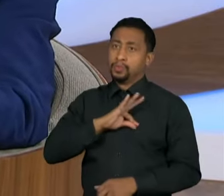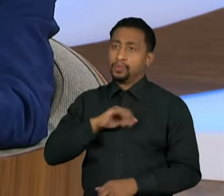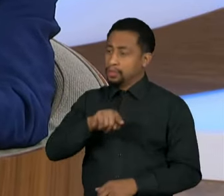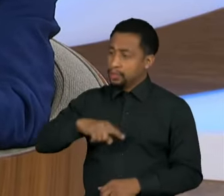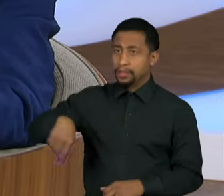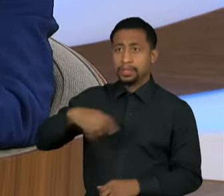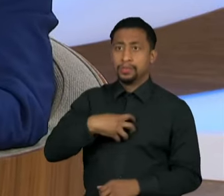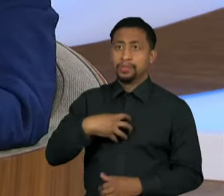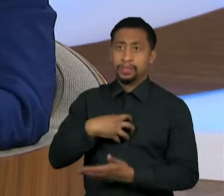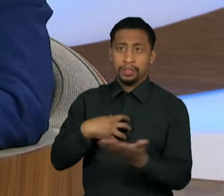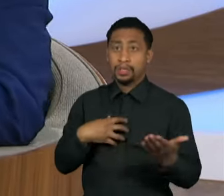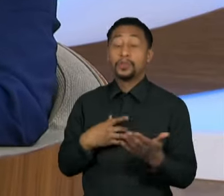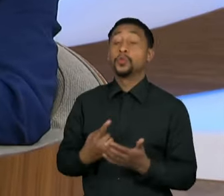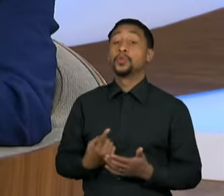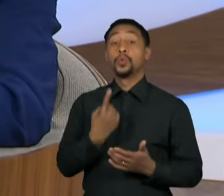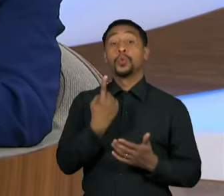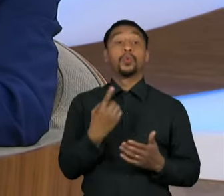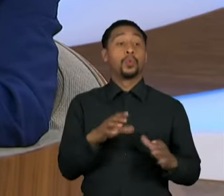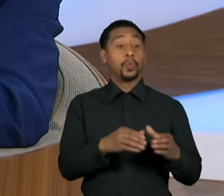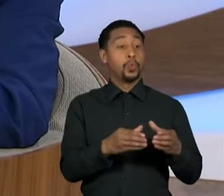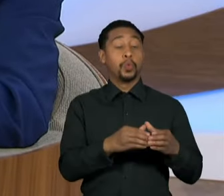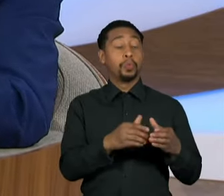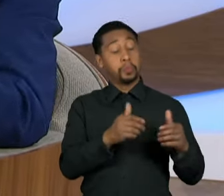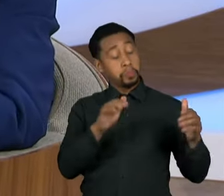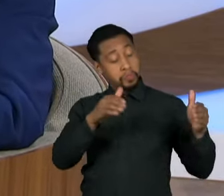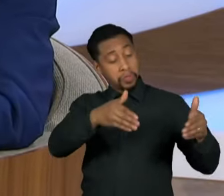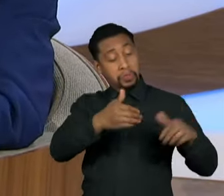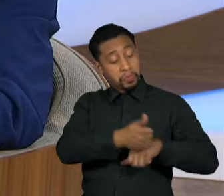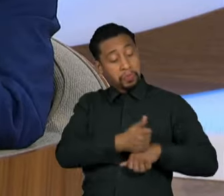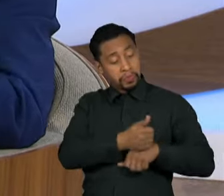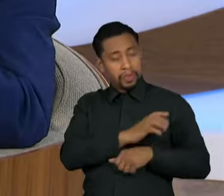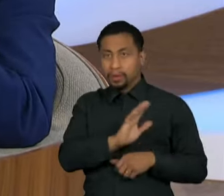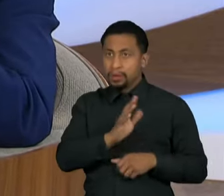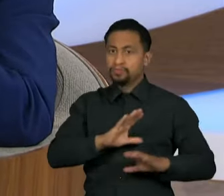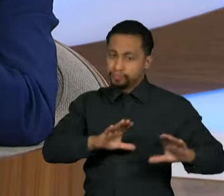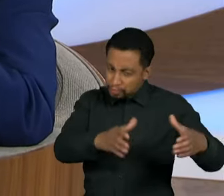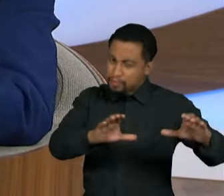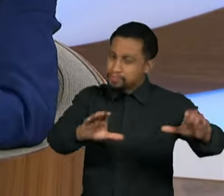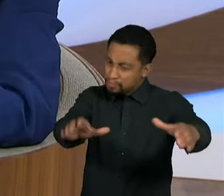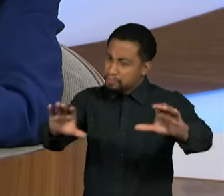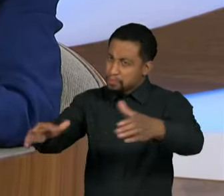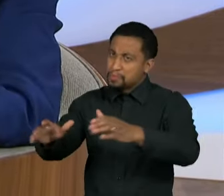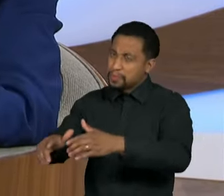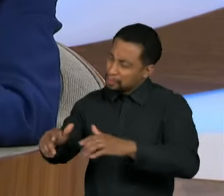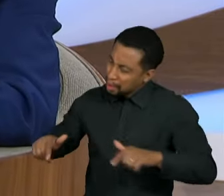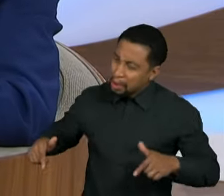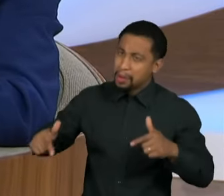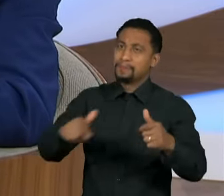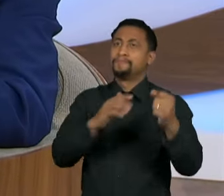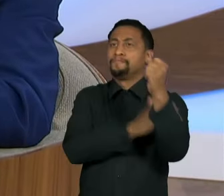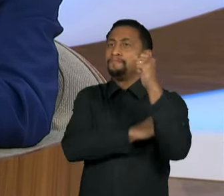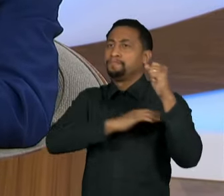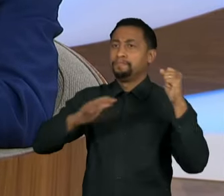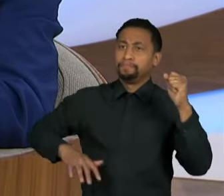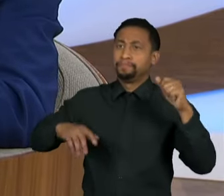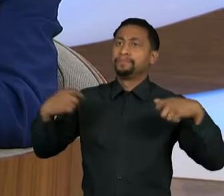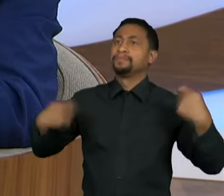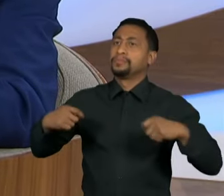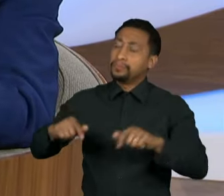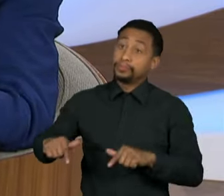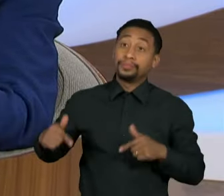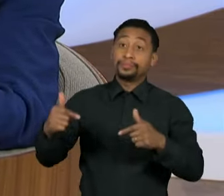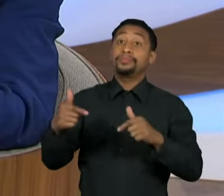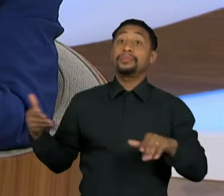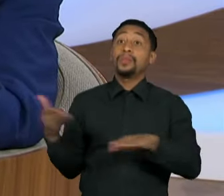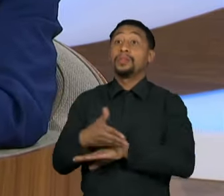experts on policing. Mm-hmm. These communities should be involved and empowered to participate